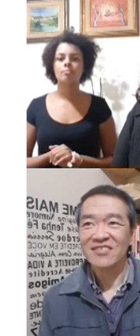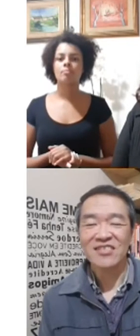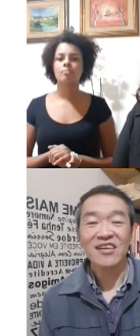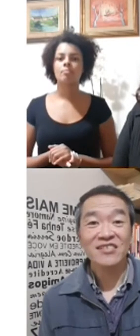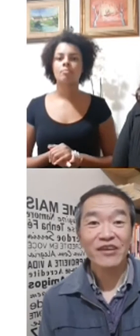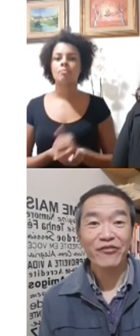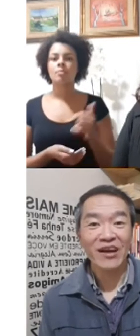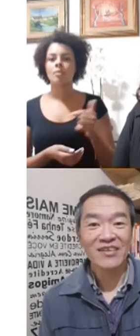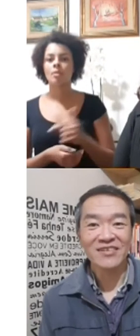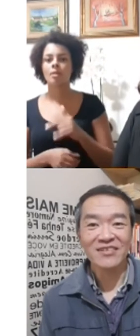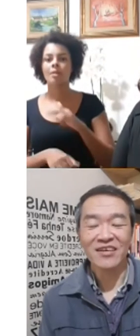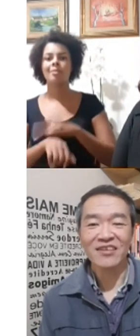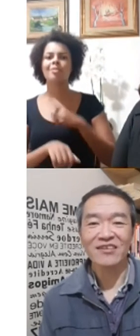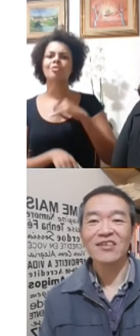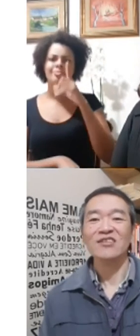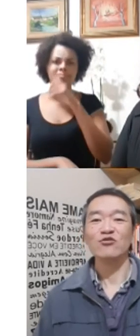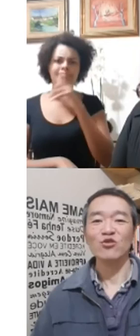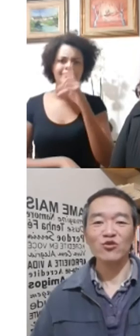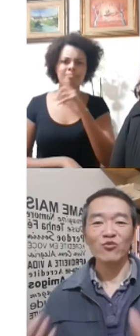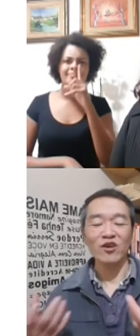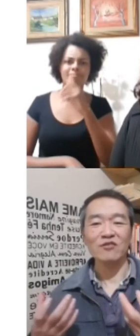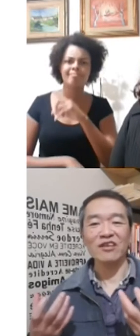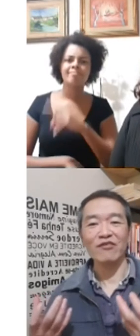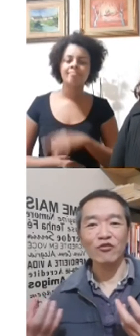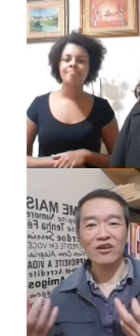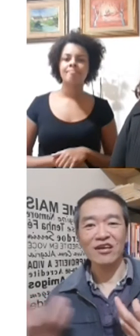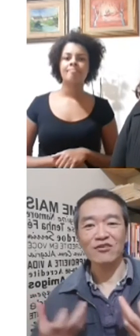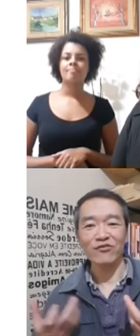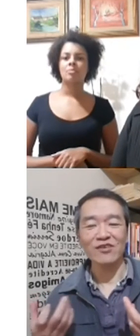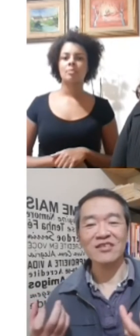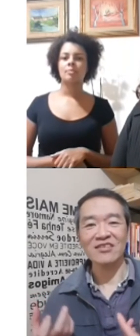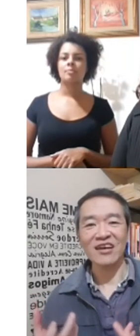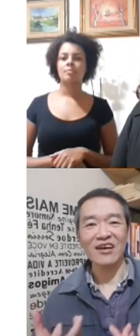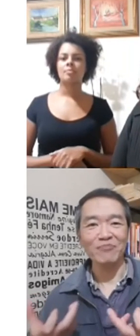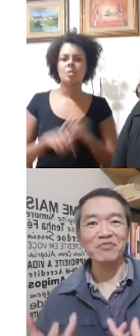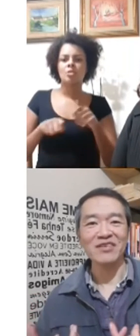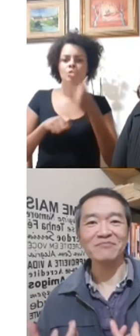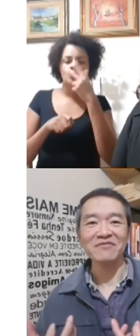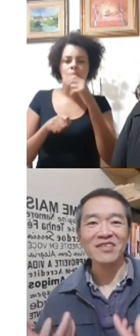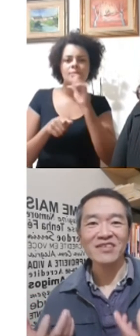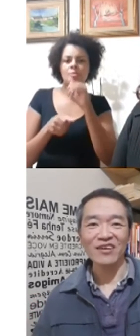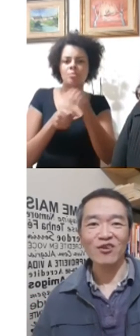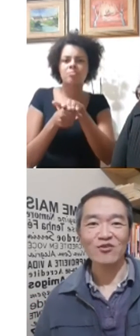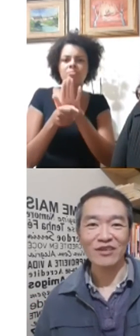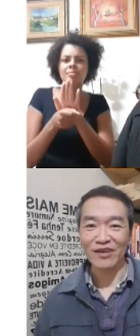ele tinha falhas ali, né? Do modo que estava colocando o vaso sanitário e a pia, negócio